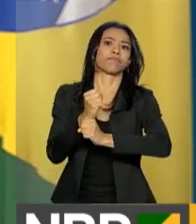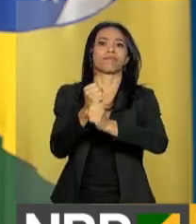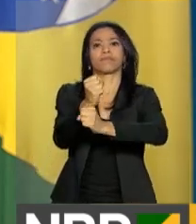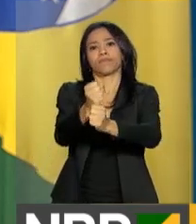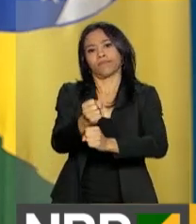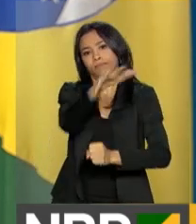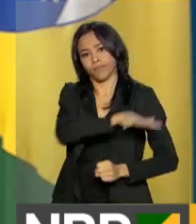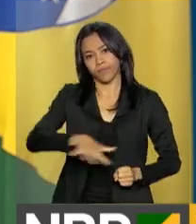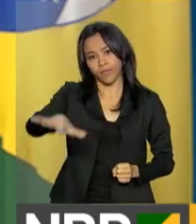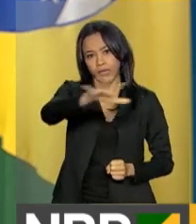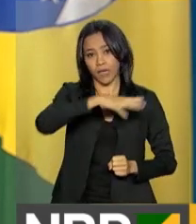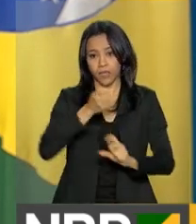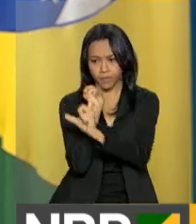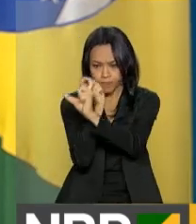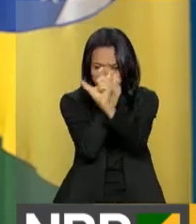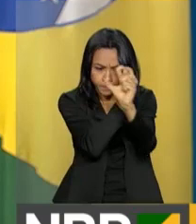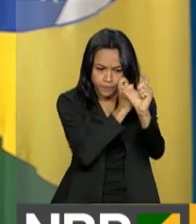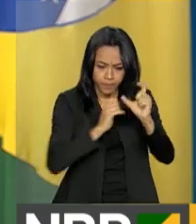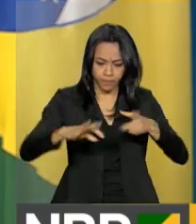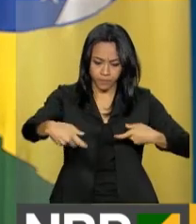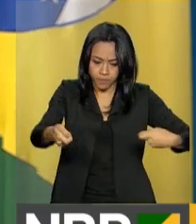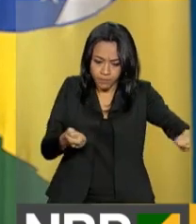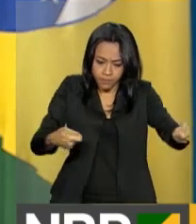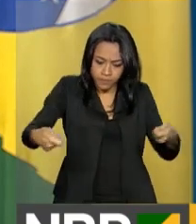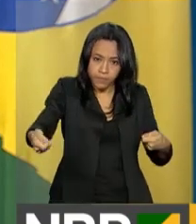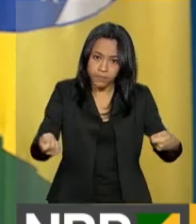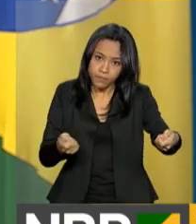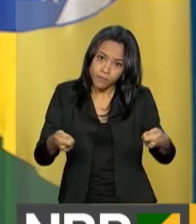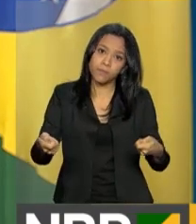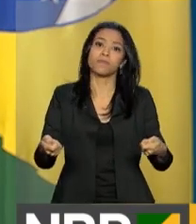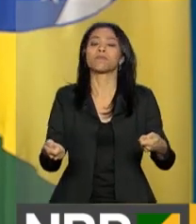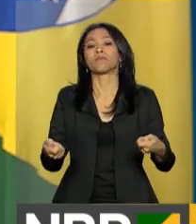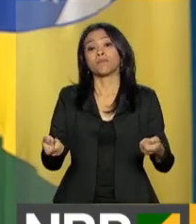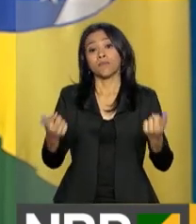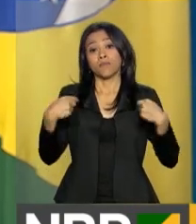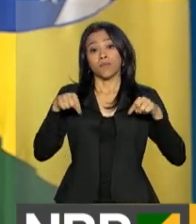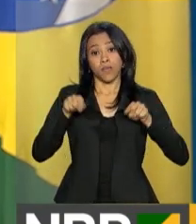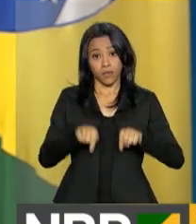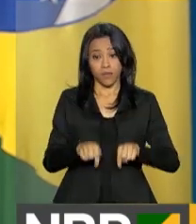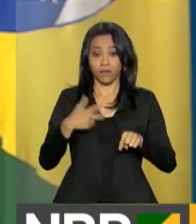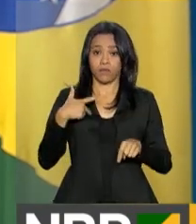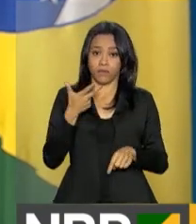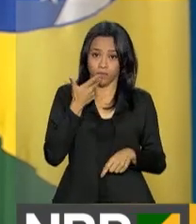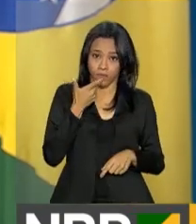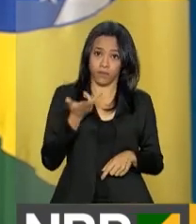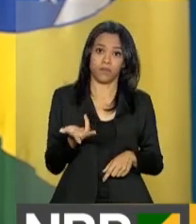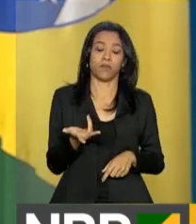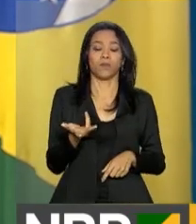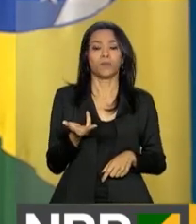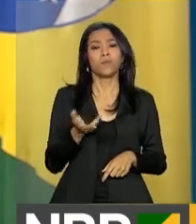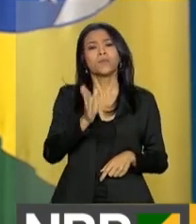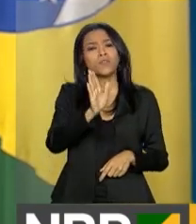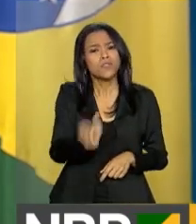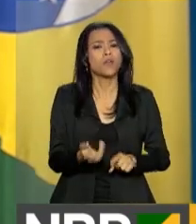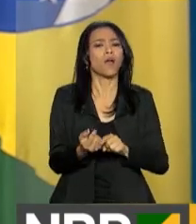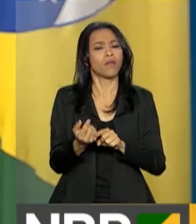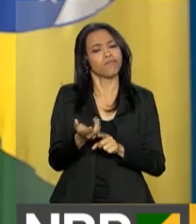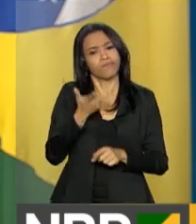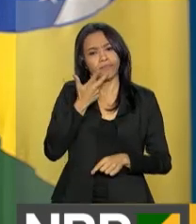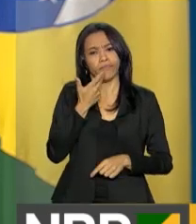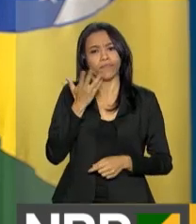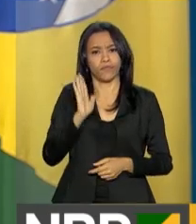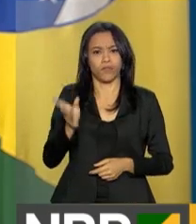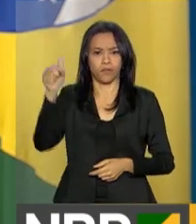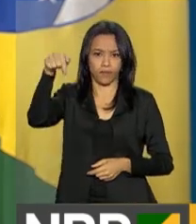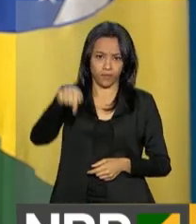tempo e aqui o registro o que registado já foi